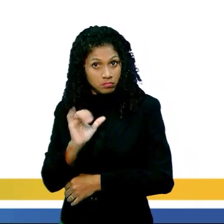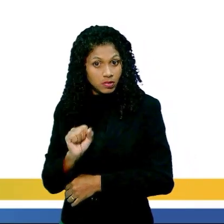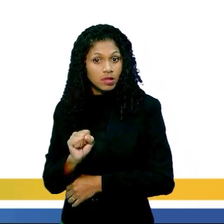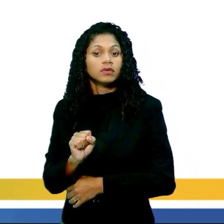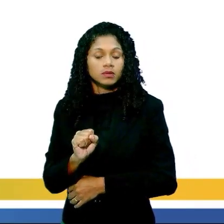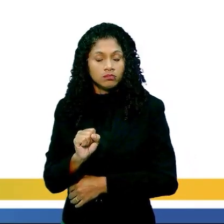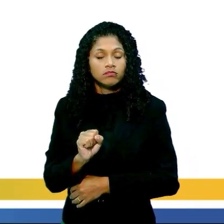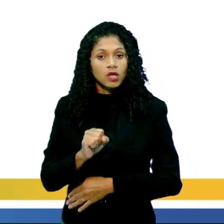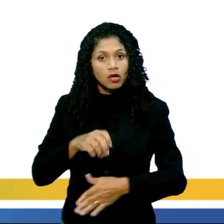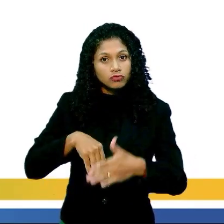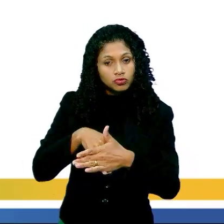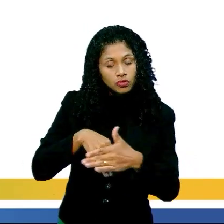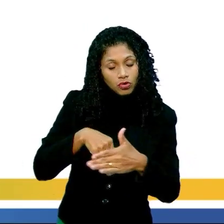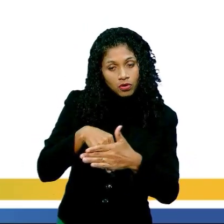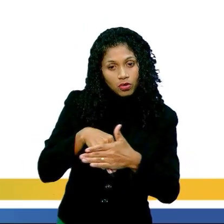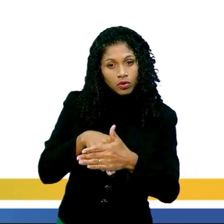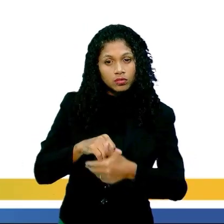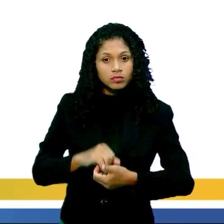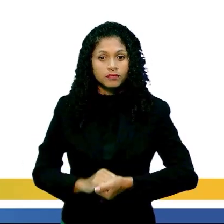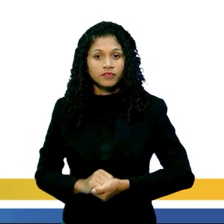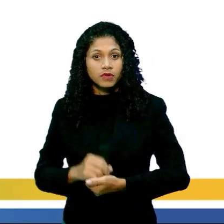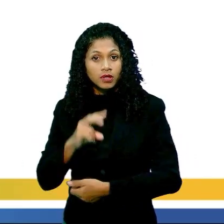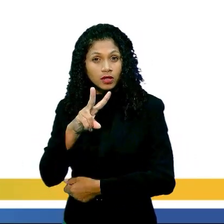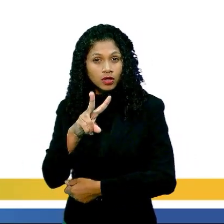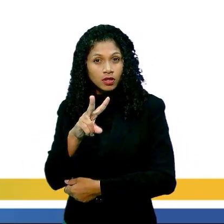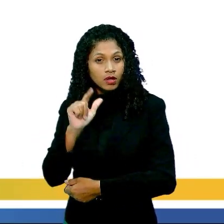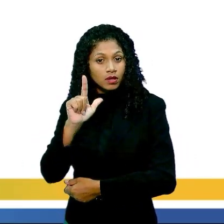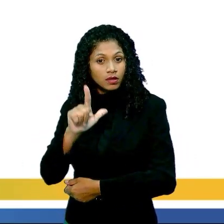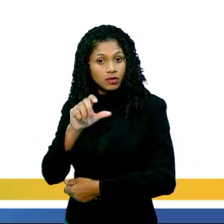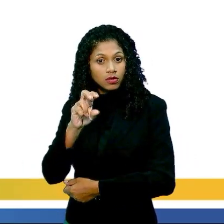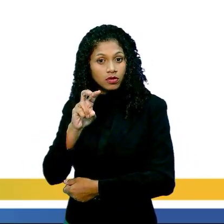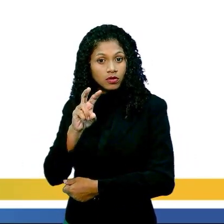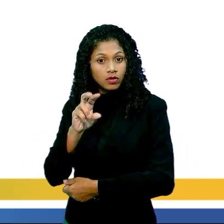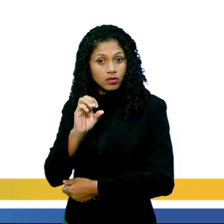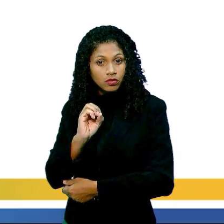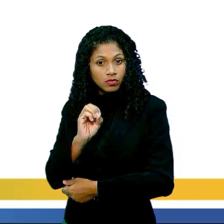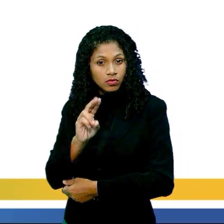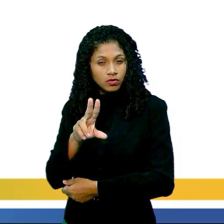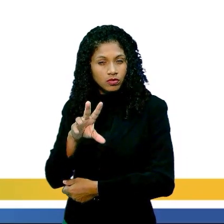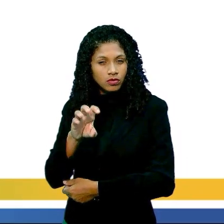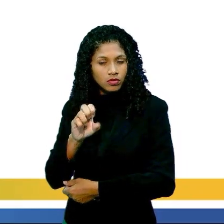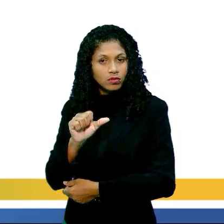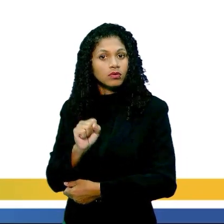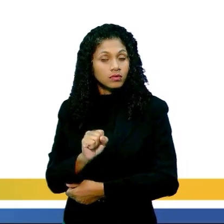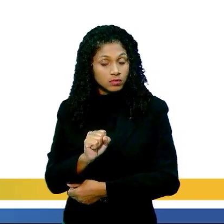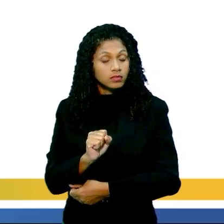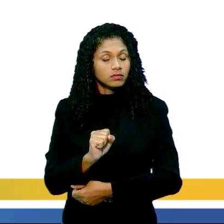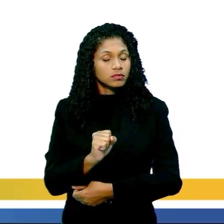segundo nós temos my mother loves, a minha mãe ama.